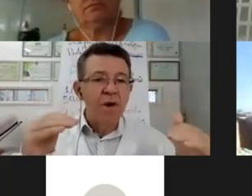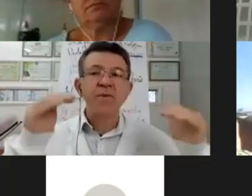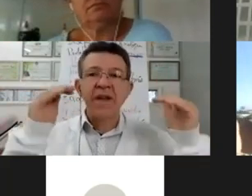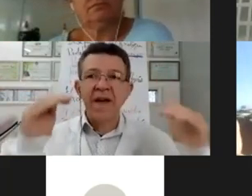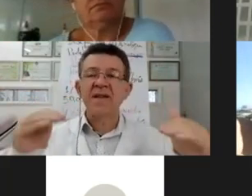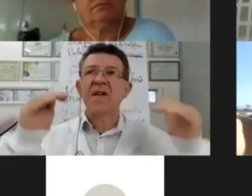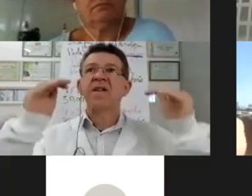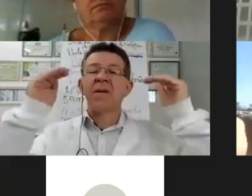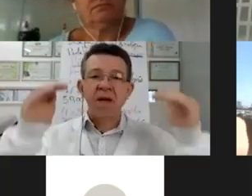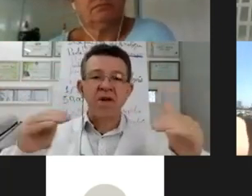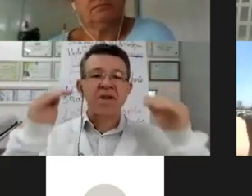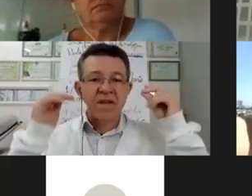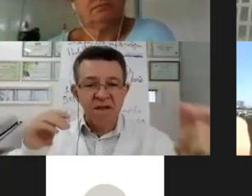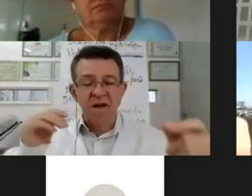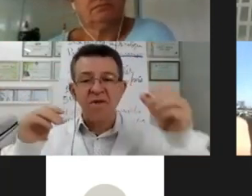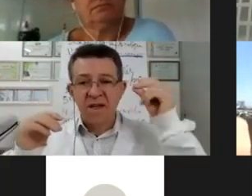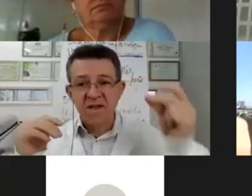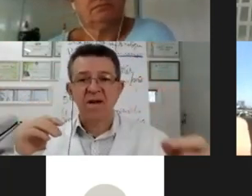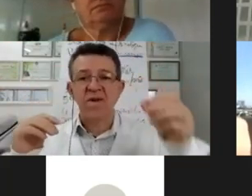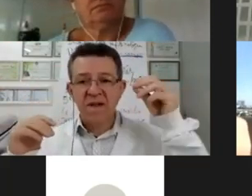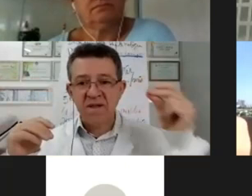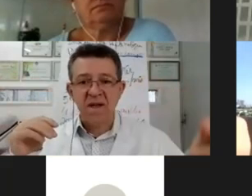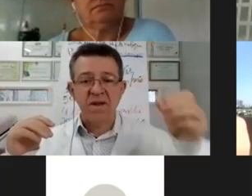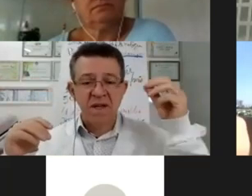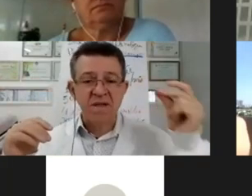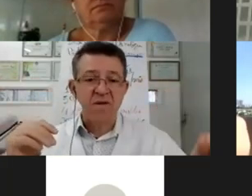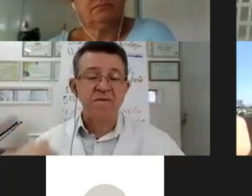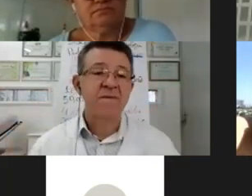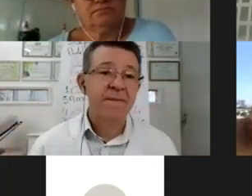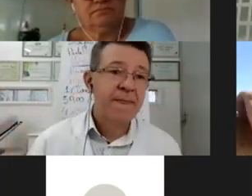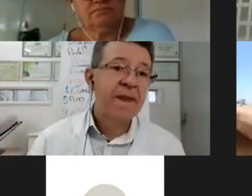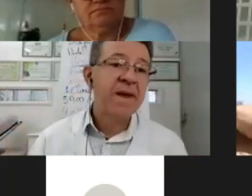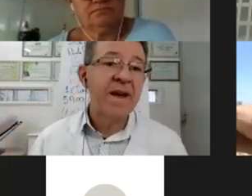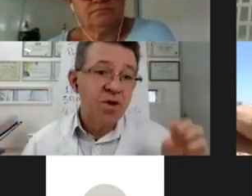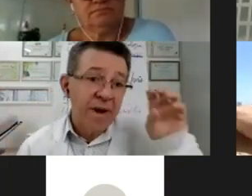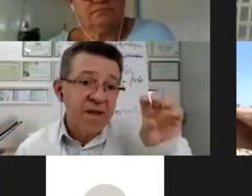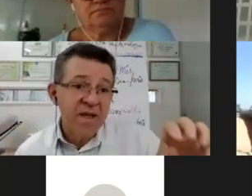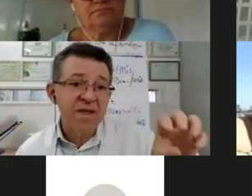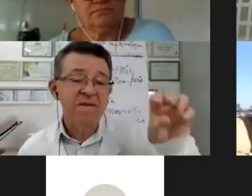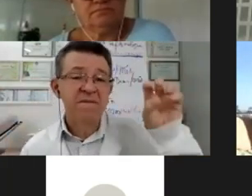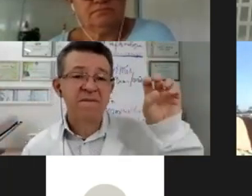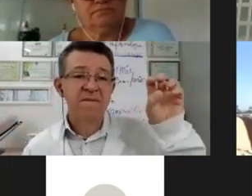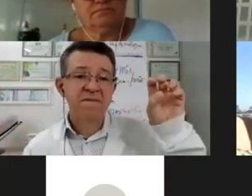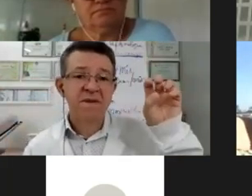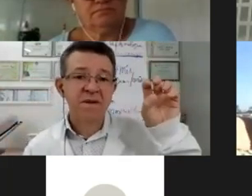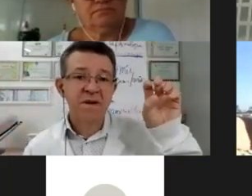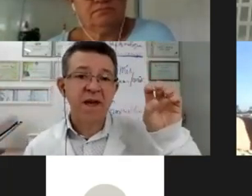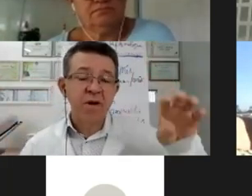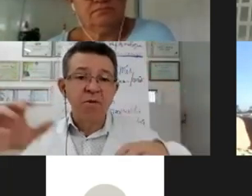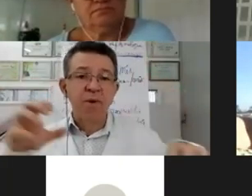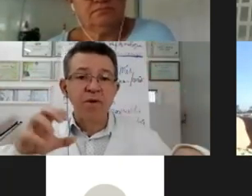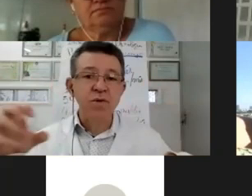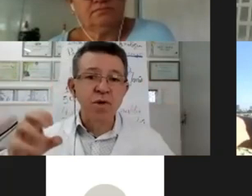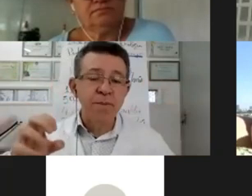o corpo dela estava chamando atenção, atenção, atenção, atenção. E aí somatiza